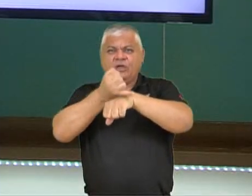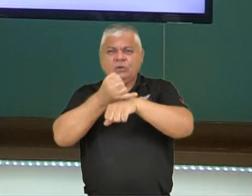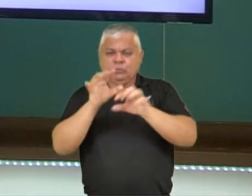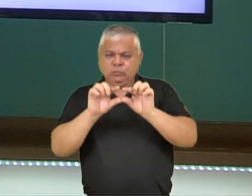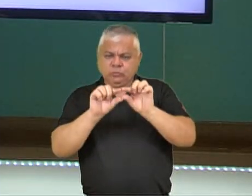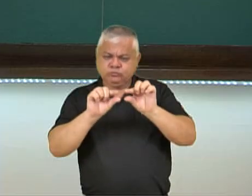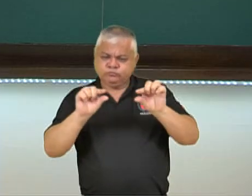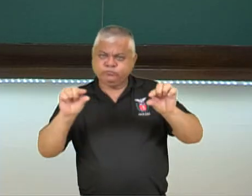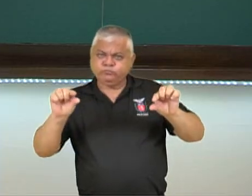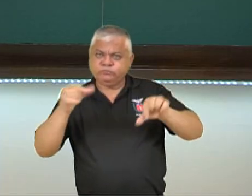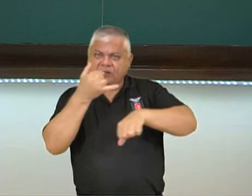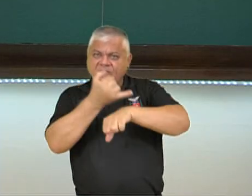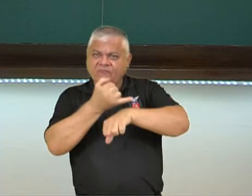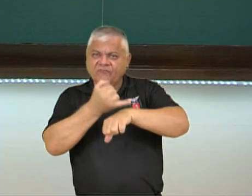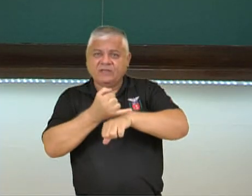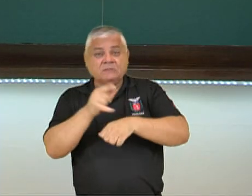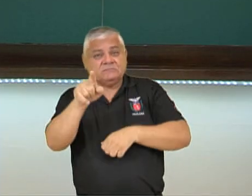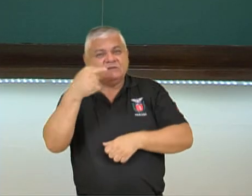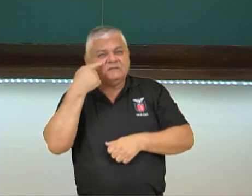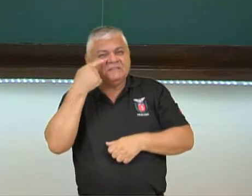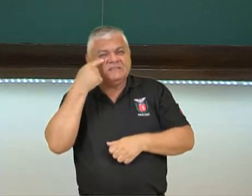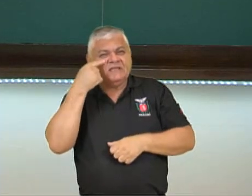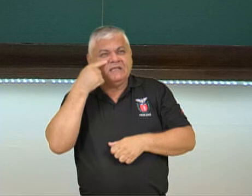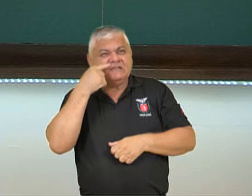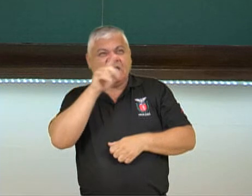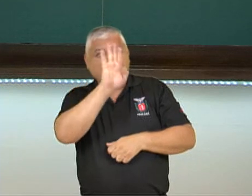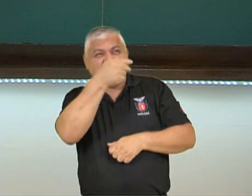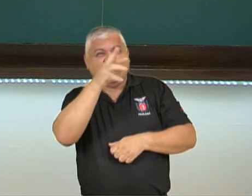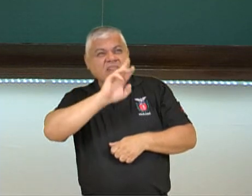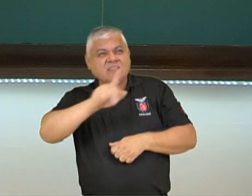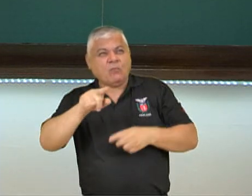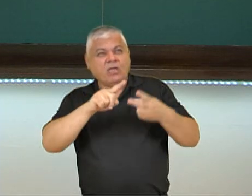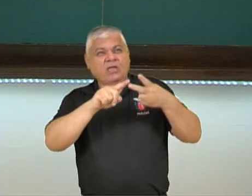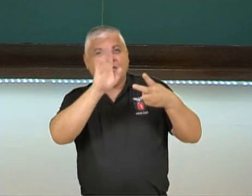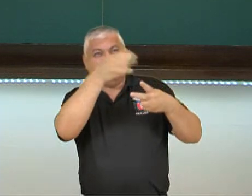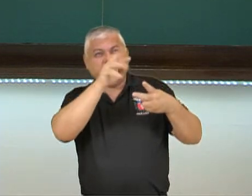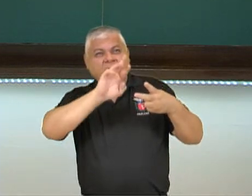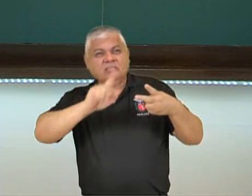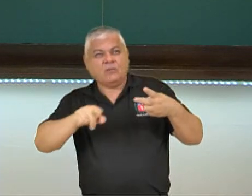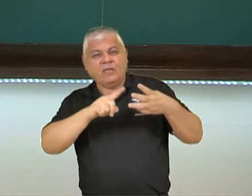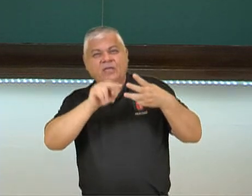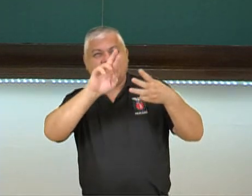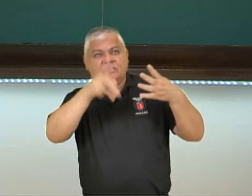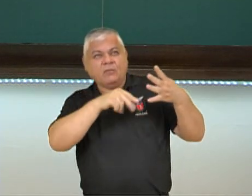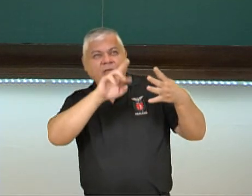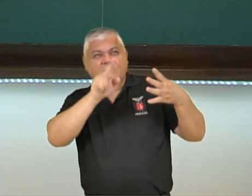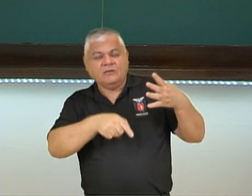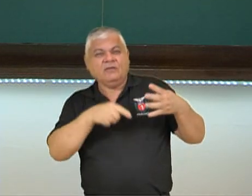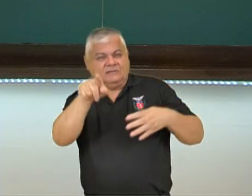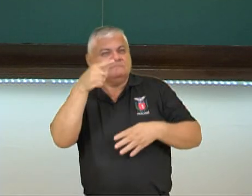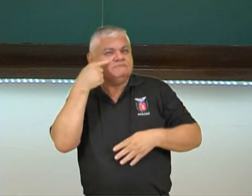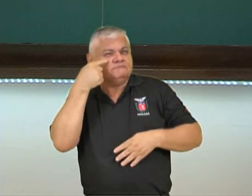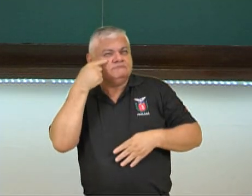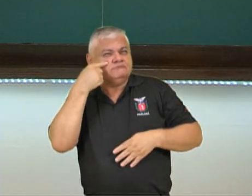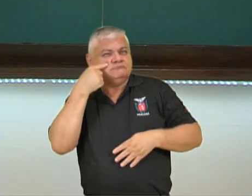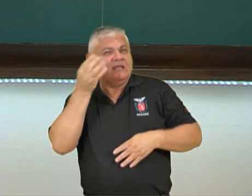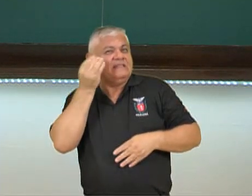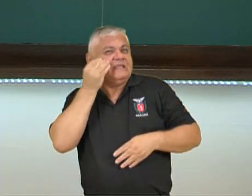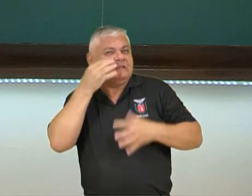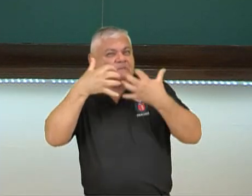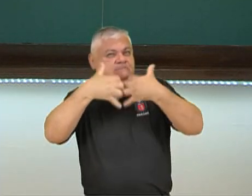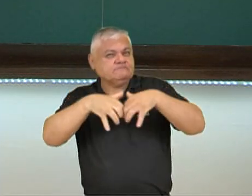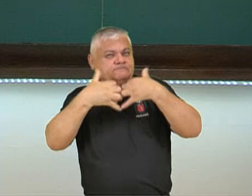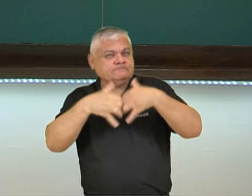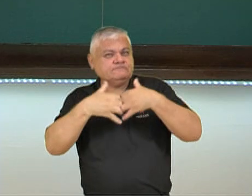antes. Faz qualquer coisa, uma separação, uma classificação ali, beleza? Descarta aquilo que não é correto na